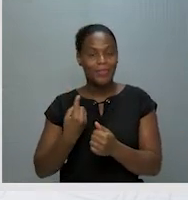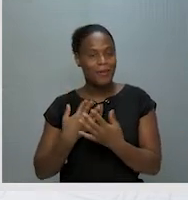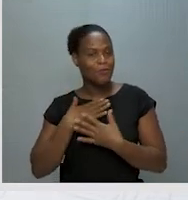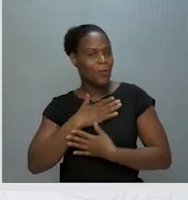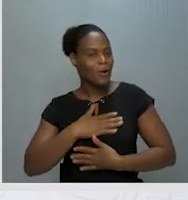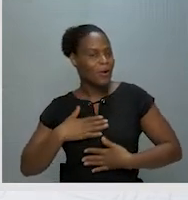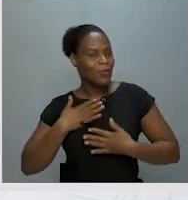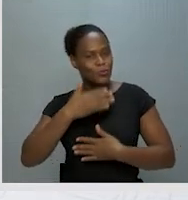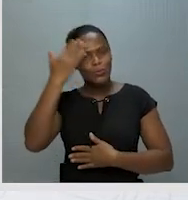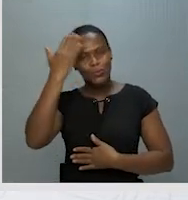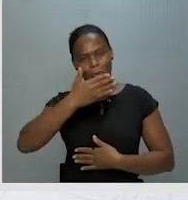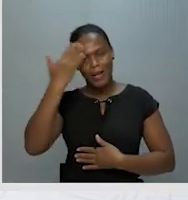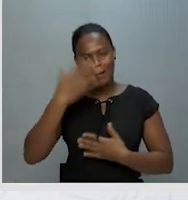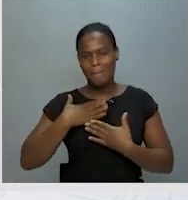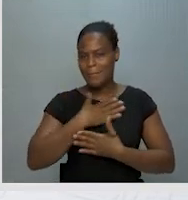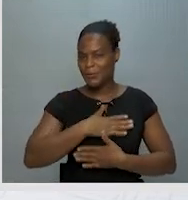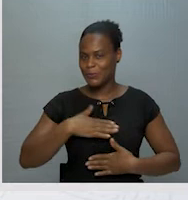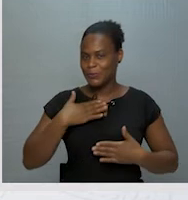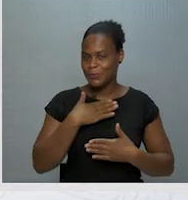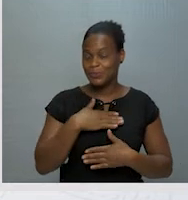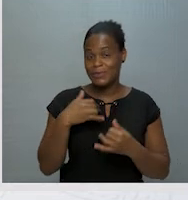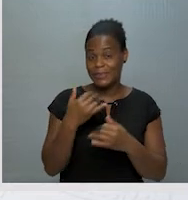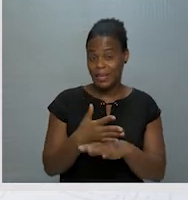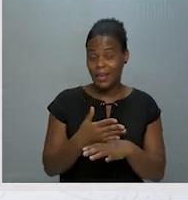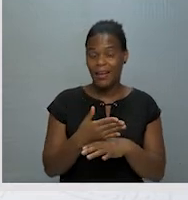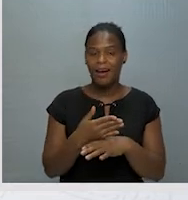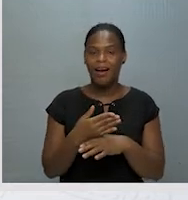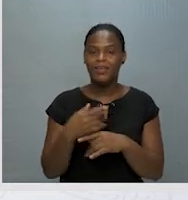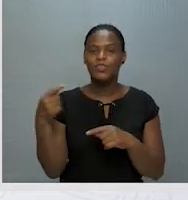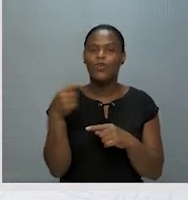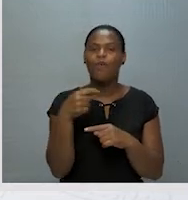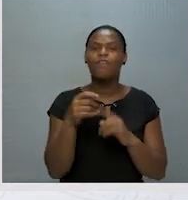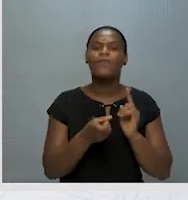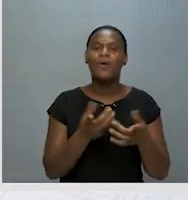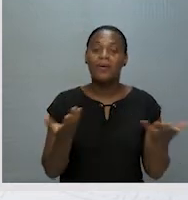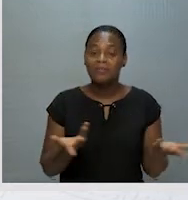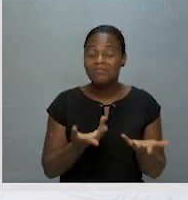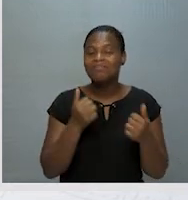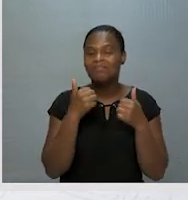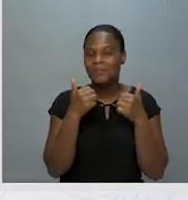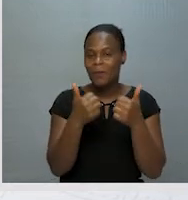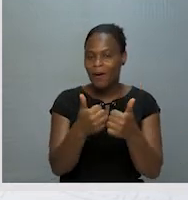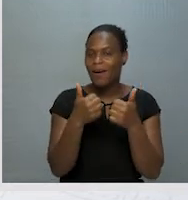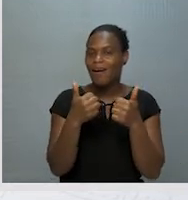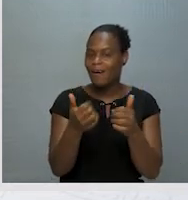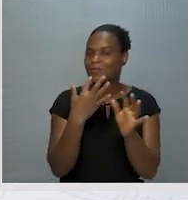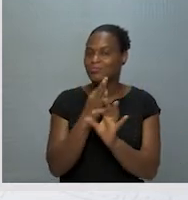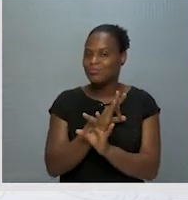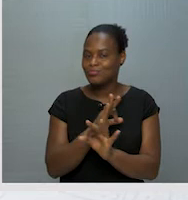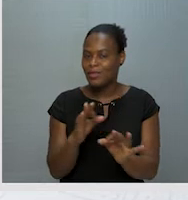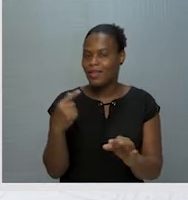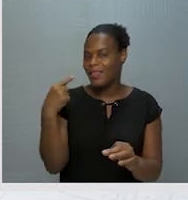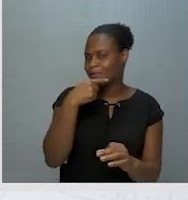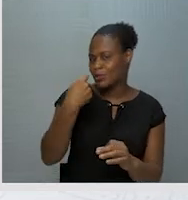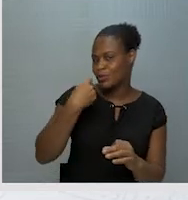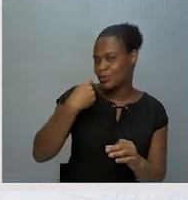tomar banho todos os dias. De seguida, devo escovar os... Muito bem, ótimo.